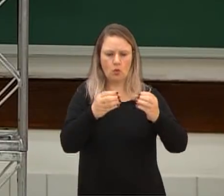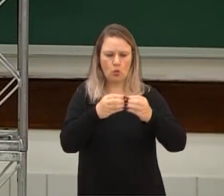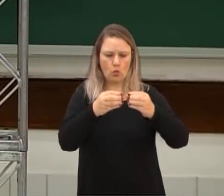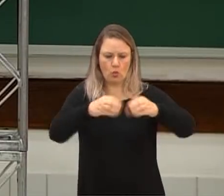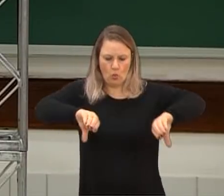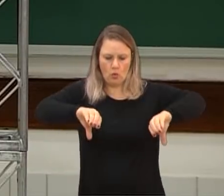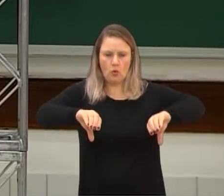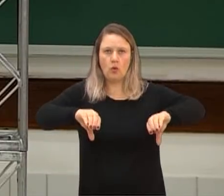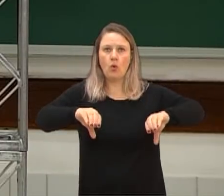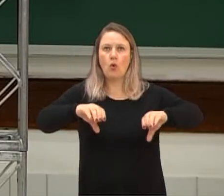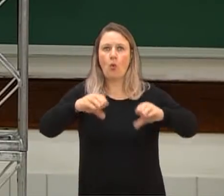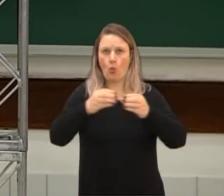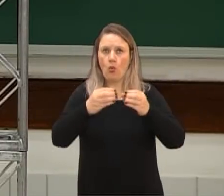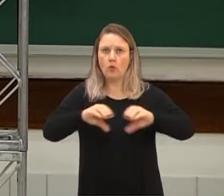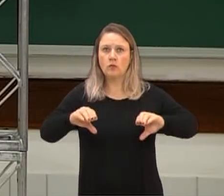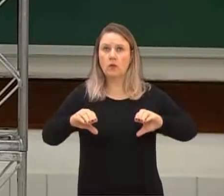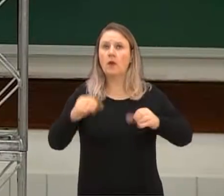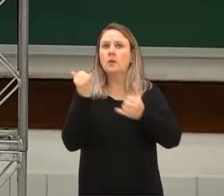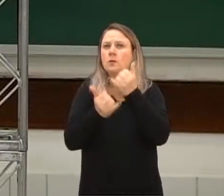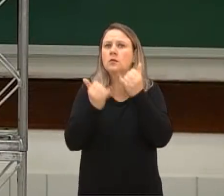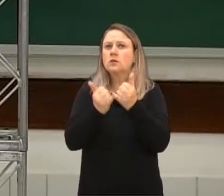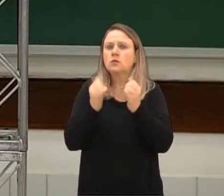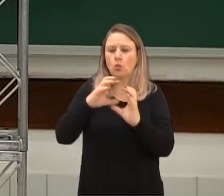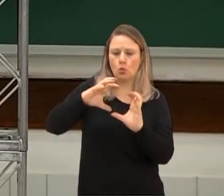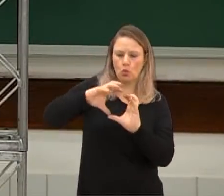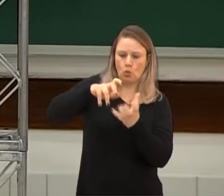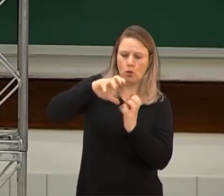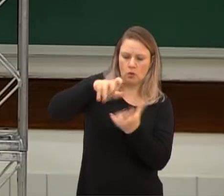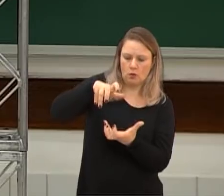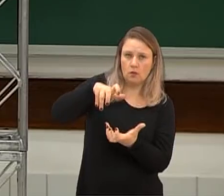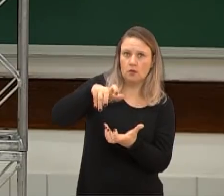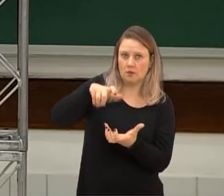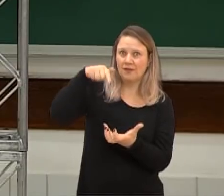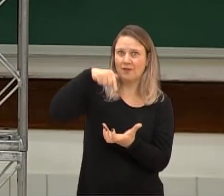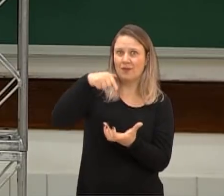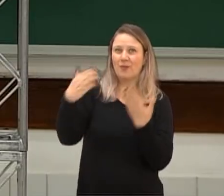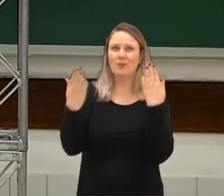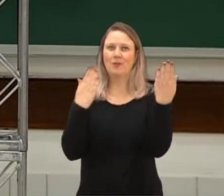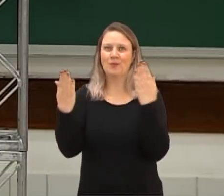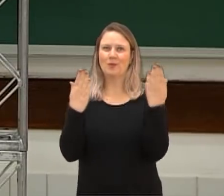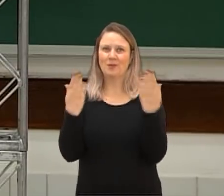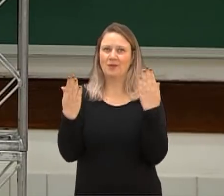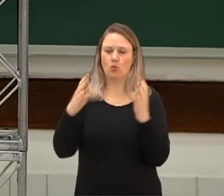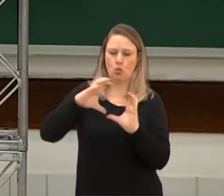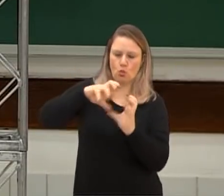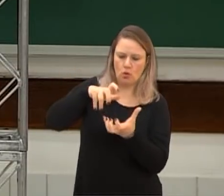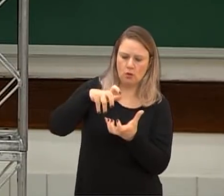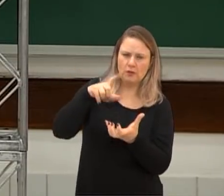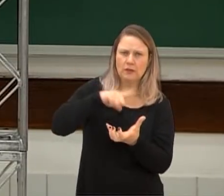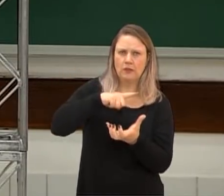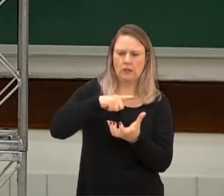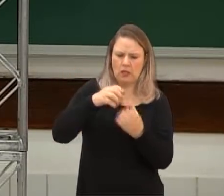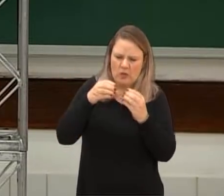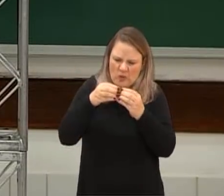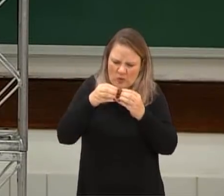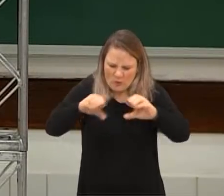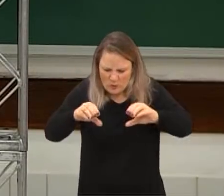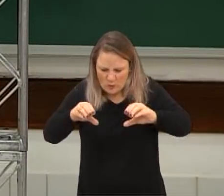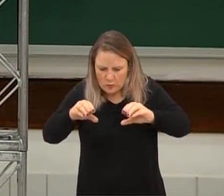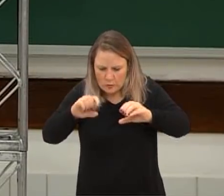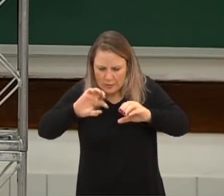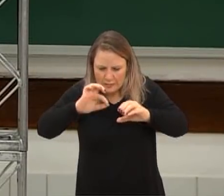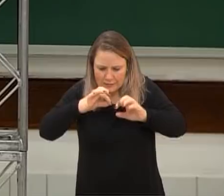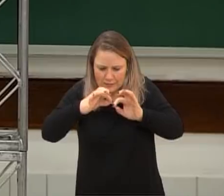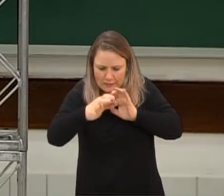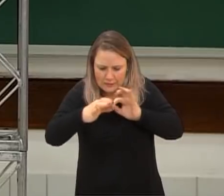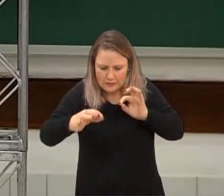todo rachadinho? Então, a crosta terrestre é como se fosse essa casquinha do ovo rachadinha. Nós temos várias rachaduras. E essas rachaduras, que a gente vai